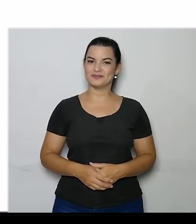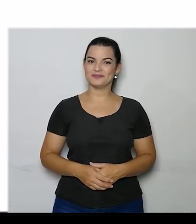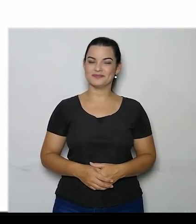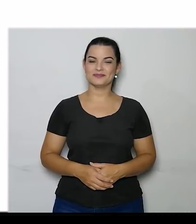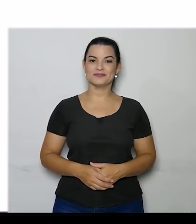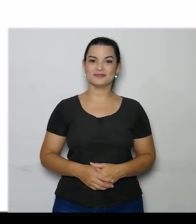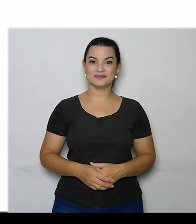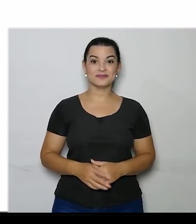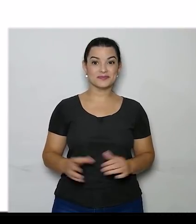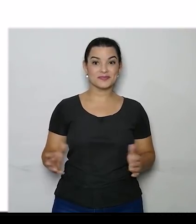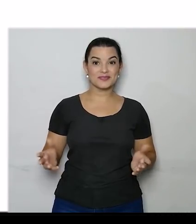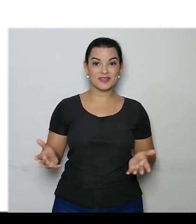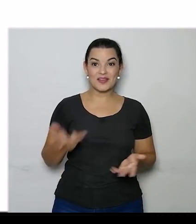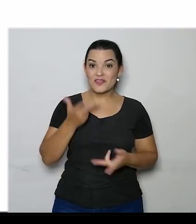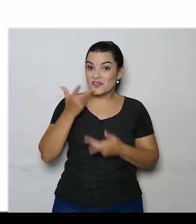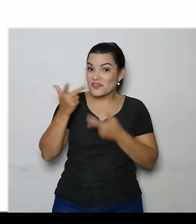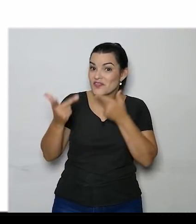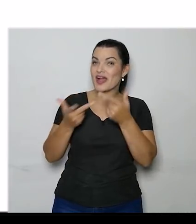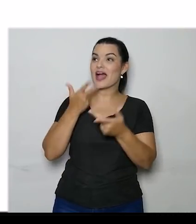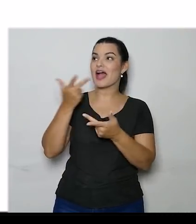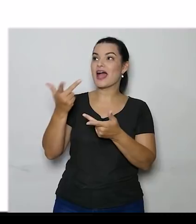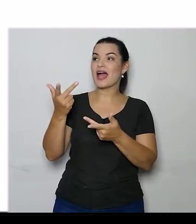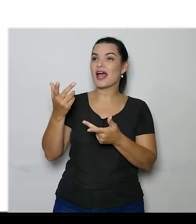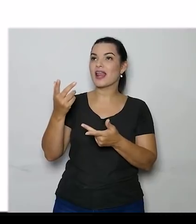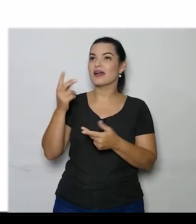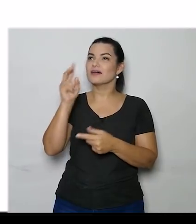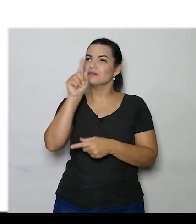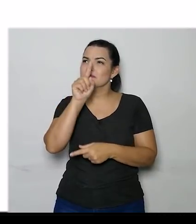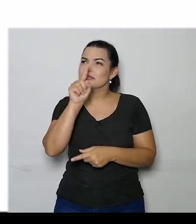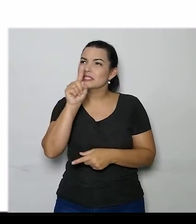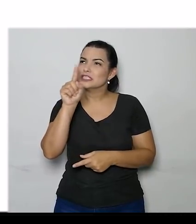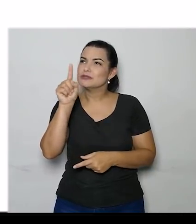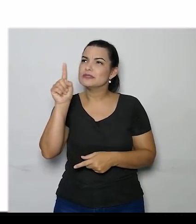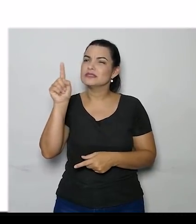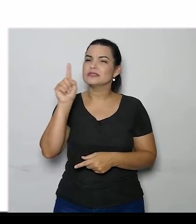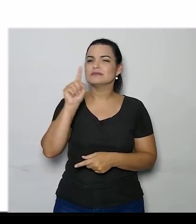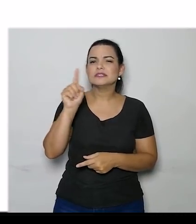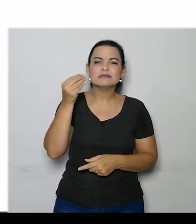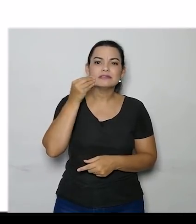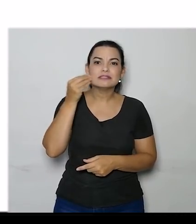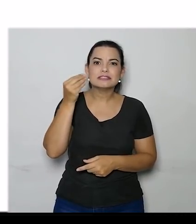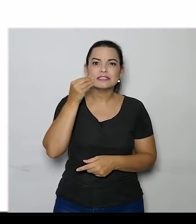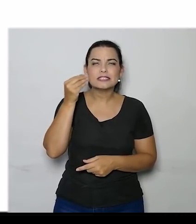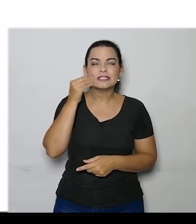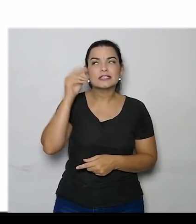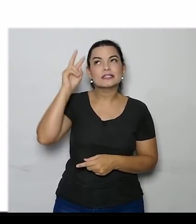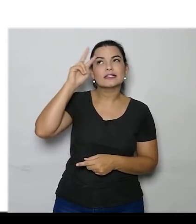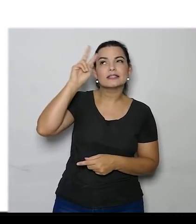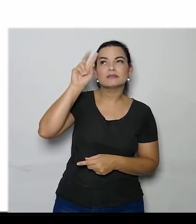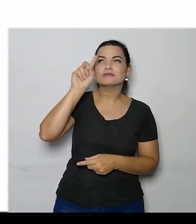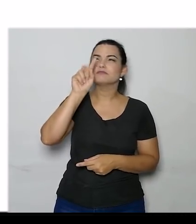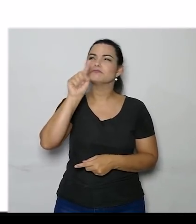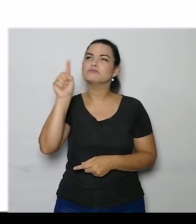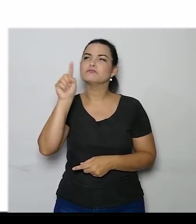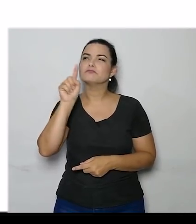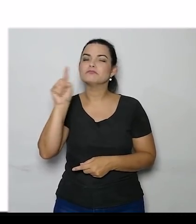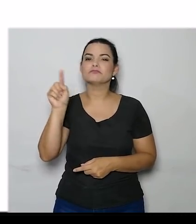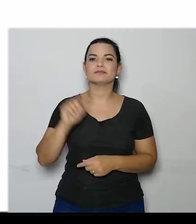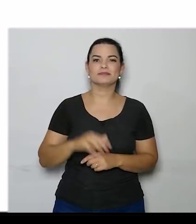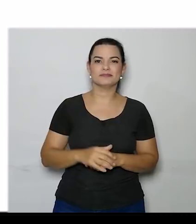Vai falando a palavra, passando com o dedinho por cima das palavras e falando a palavra para